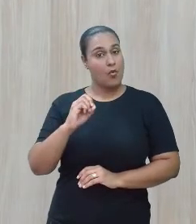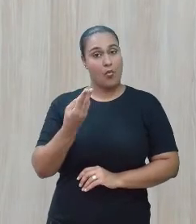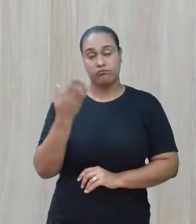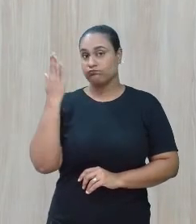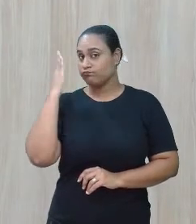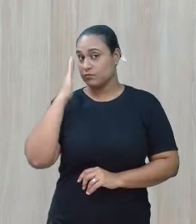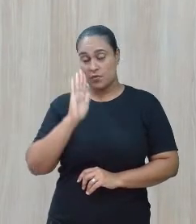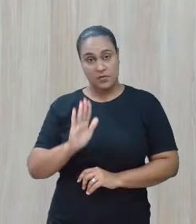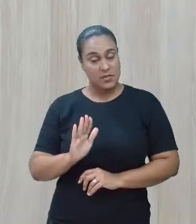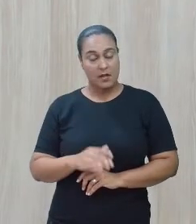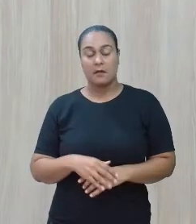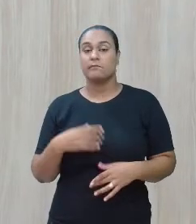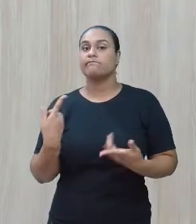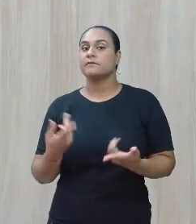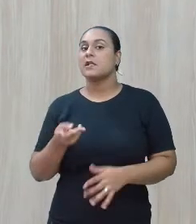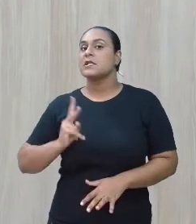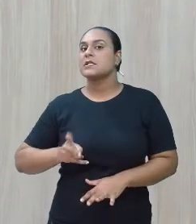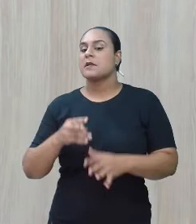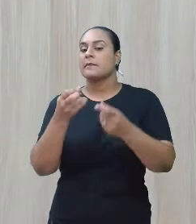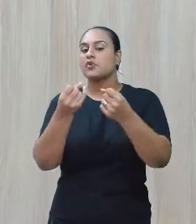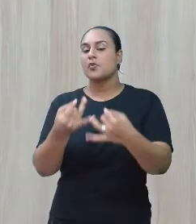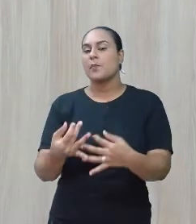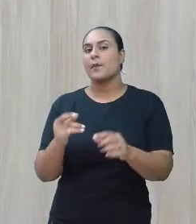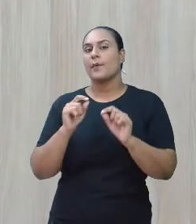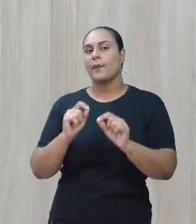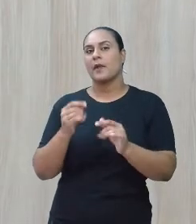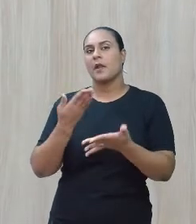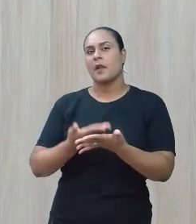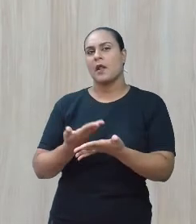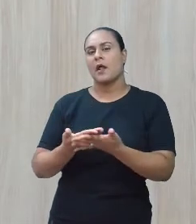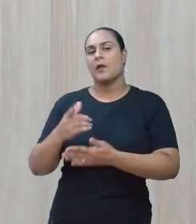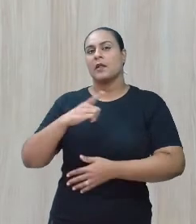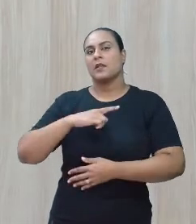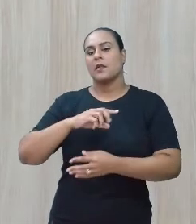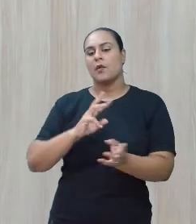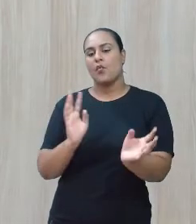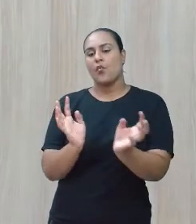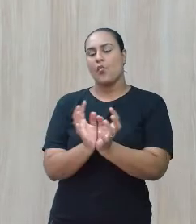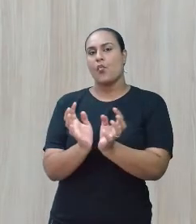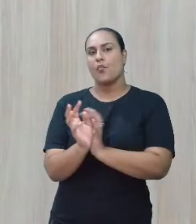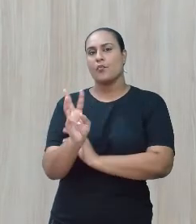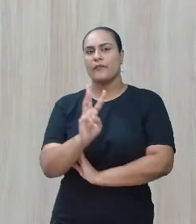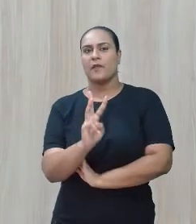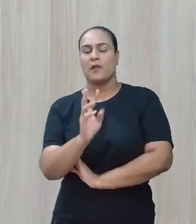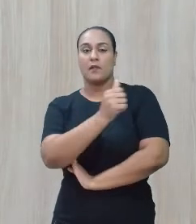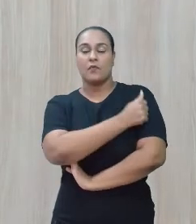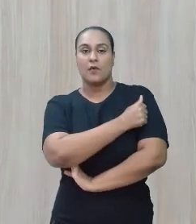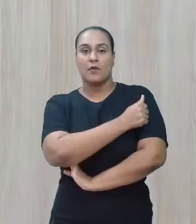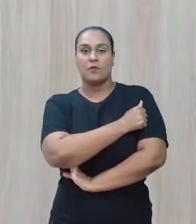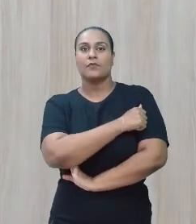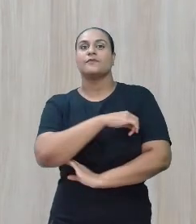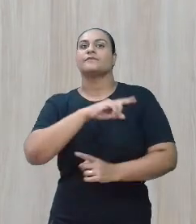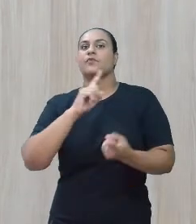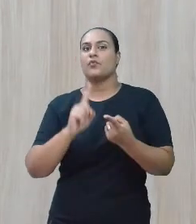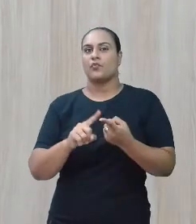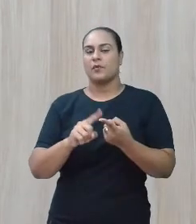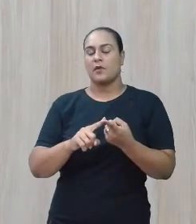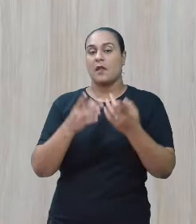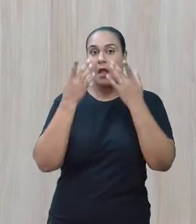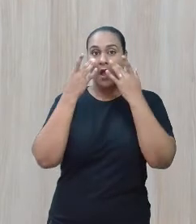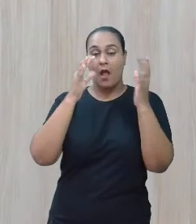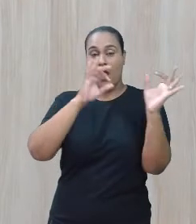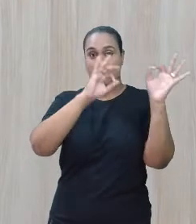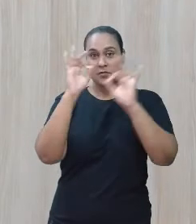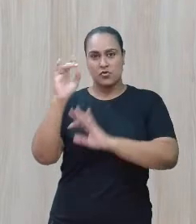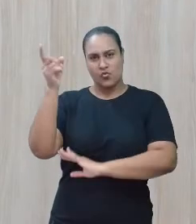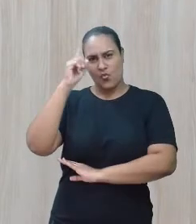sempre falo que na nossa aula existe 3 grupos de alunos. Aqueles que estão assiduamente assistindo às